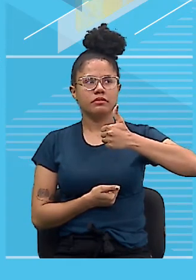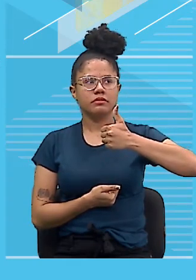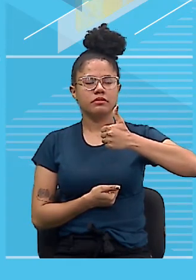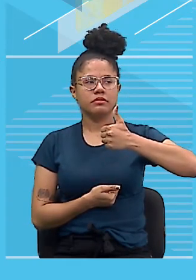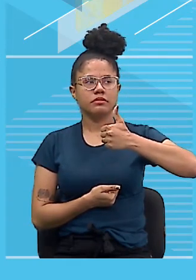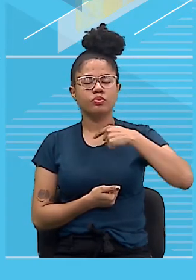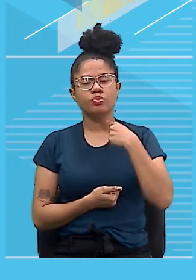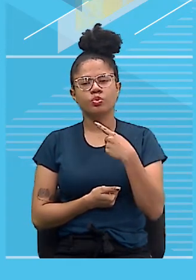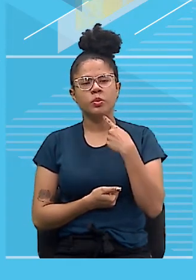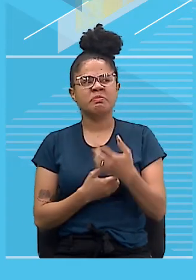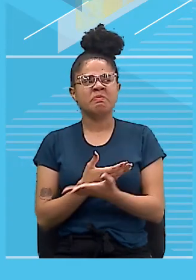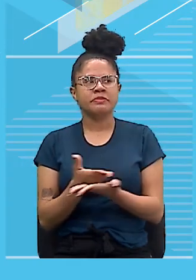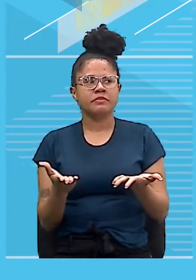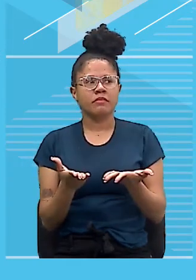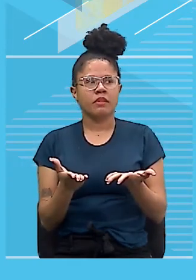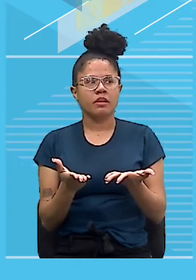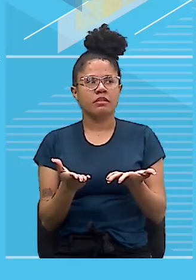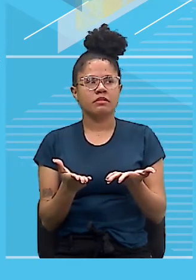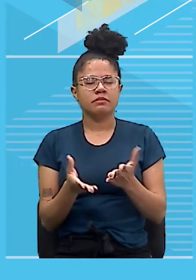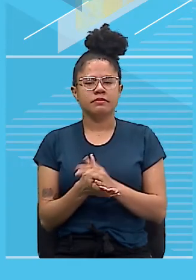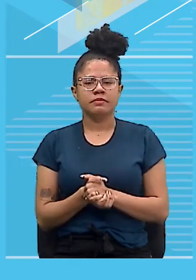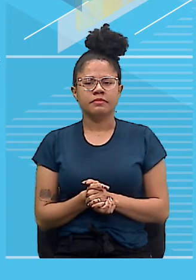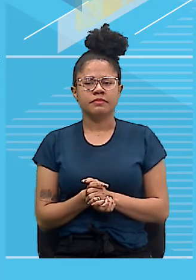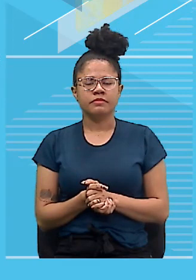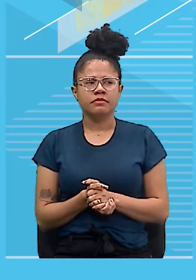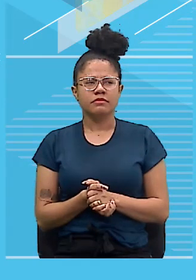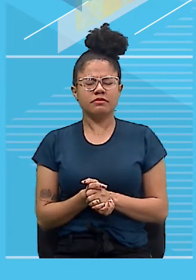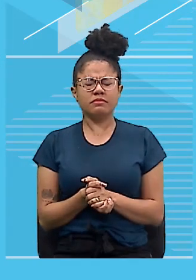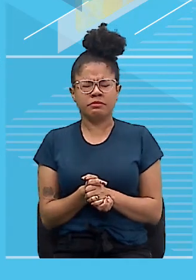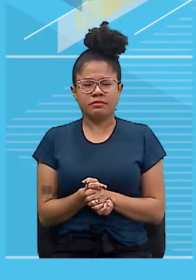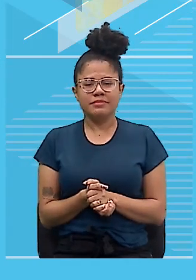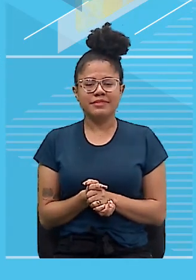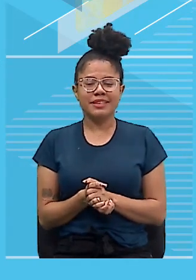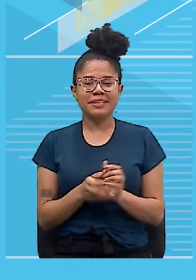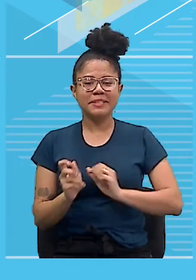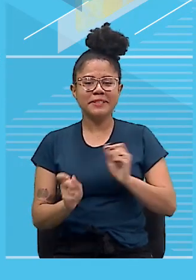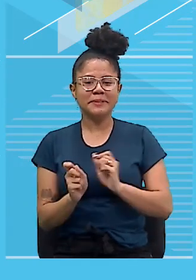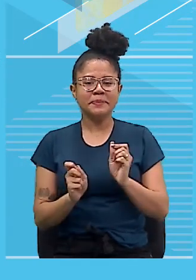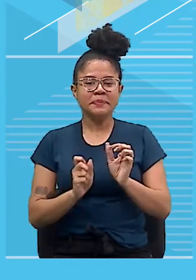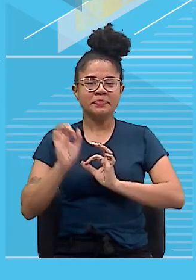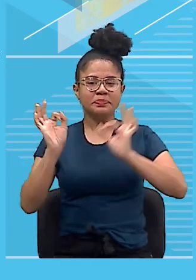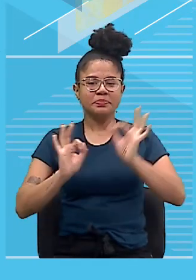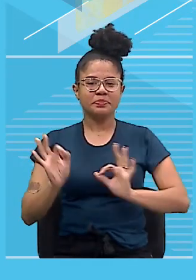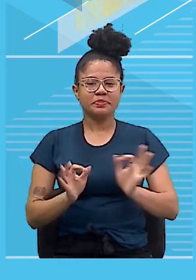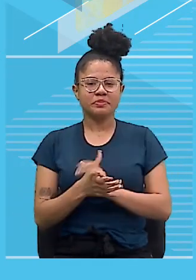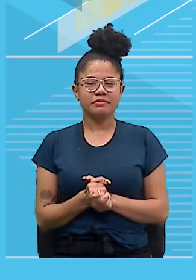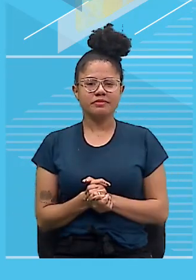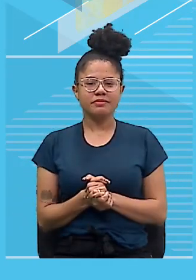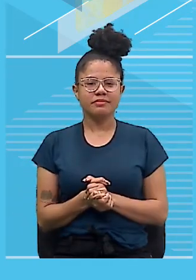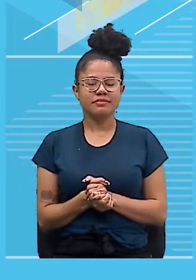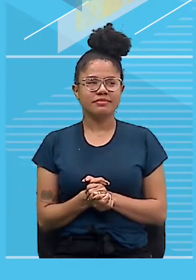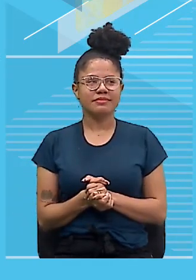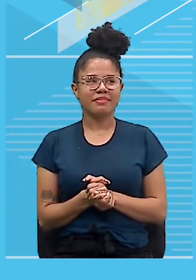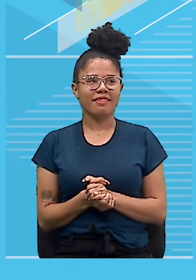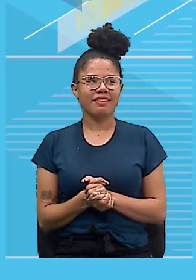que eu duvido você lembra o nome nem lembro mais nenhum nome que ele foi dividido em um ok e o quê do Sul